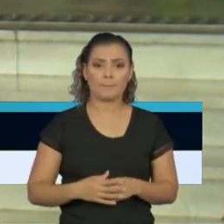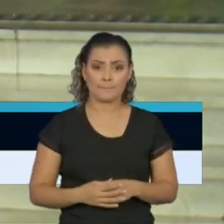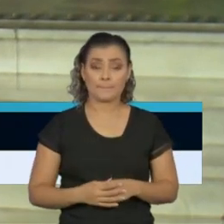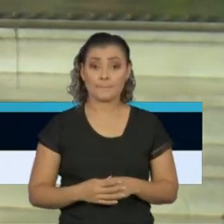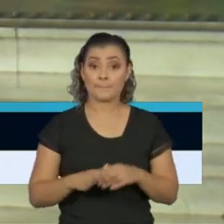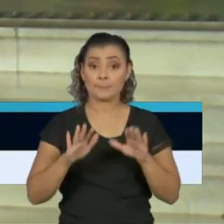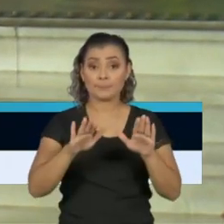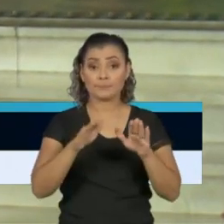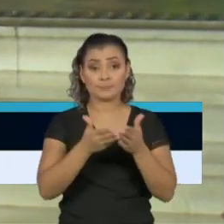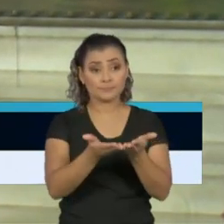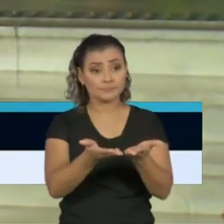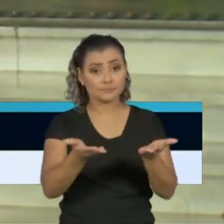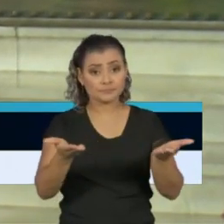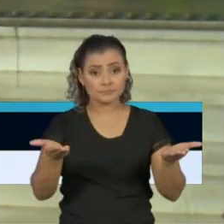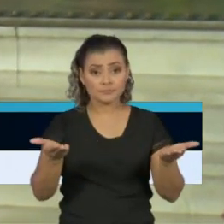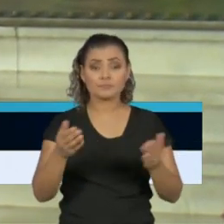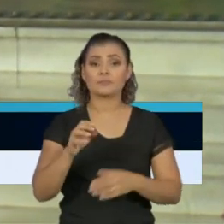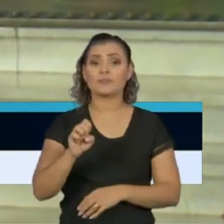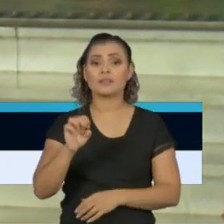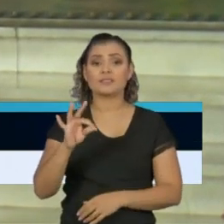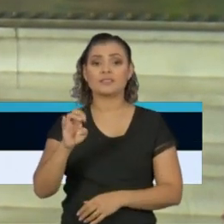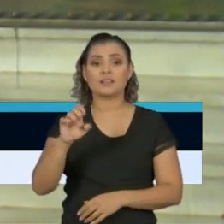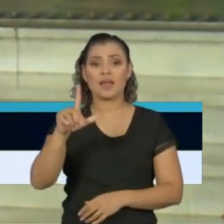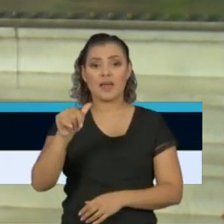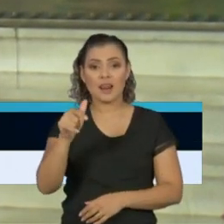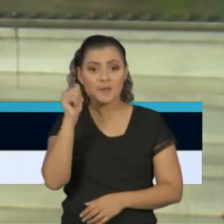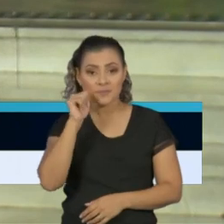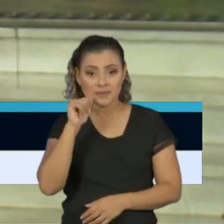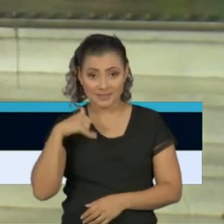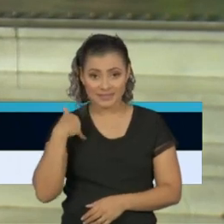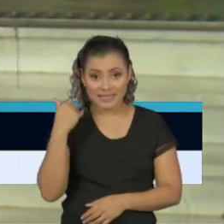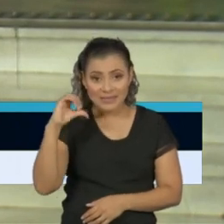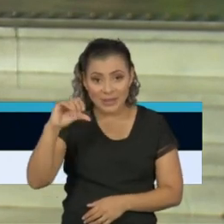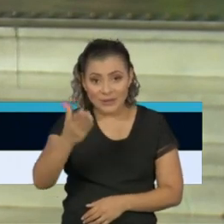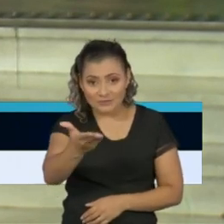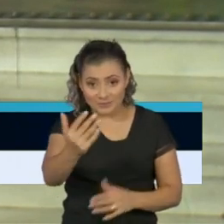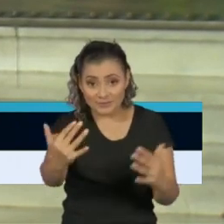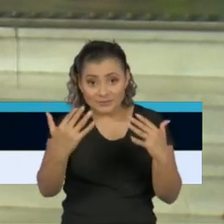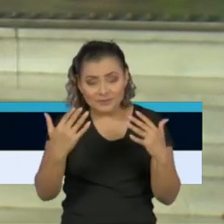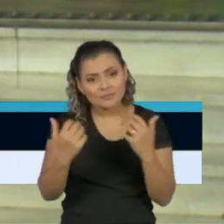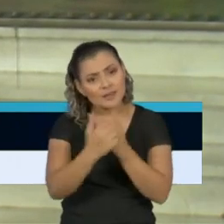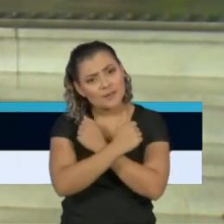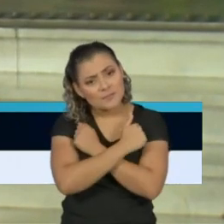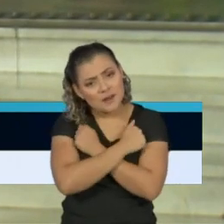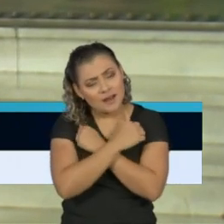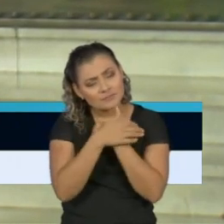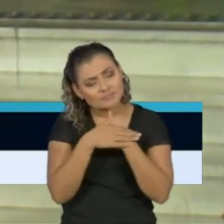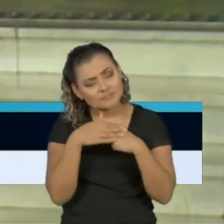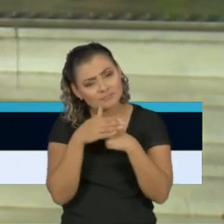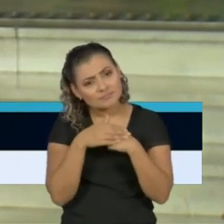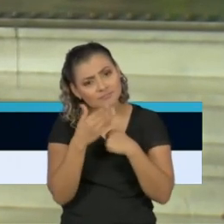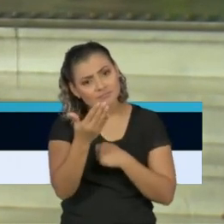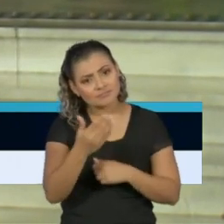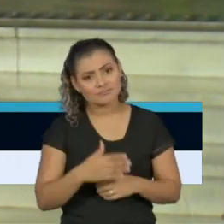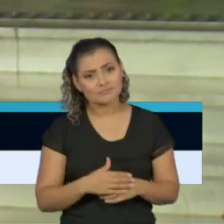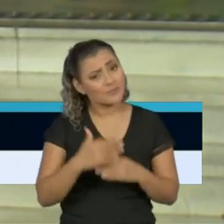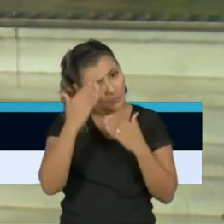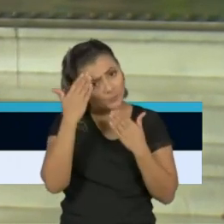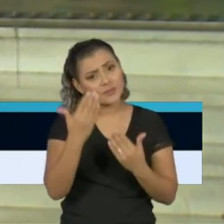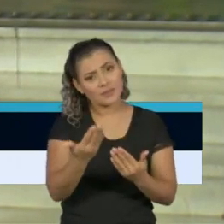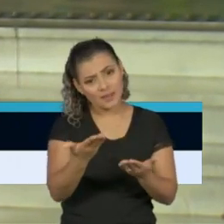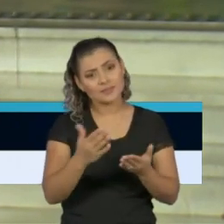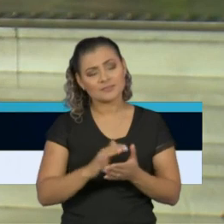A você, Estela, se você estiver nos assistindo, vendo nesse momento, um abraço carinhoso e obrigado